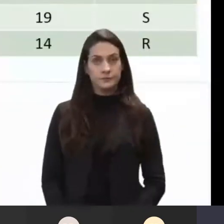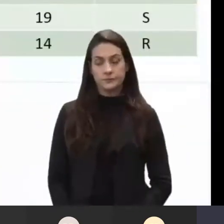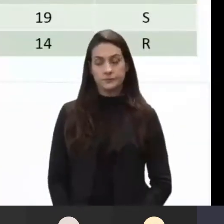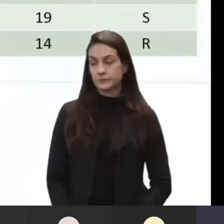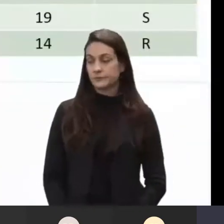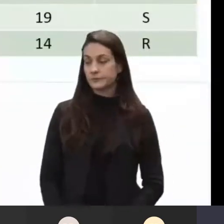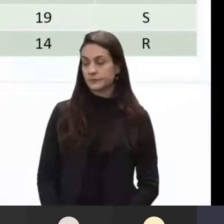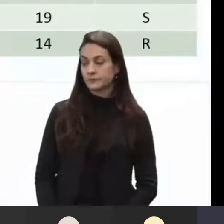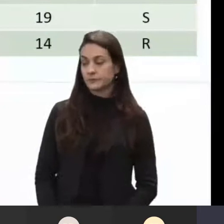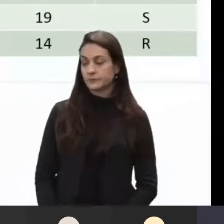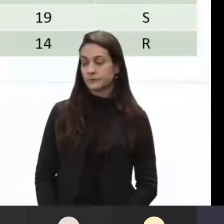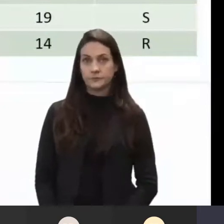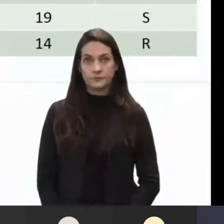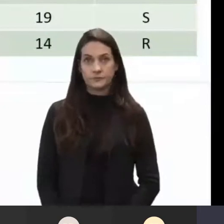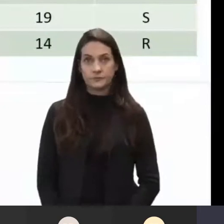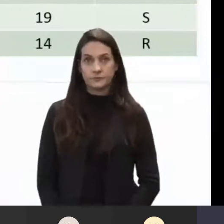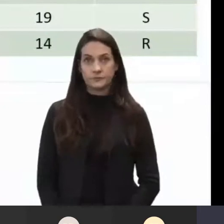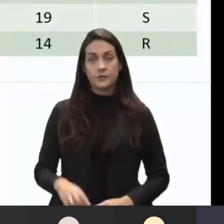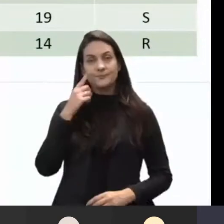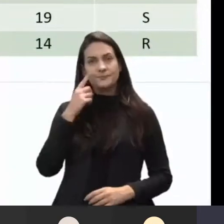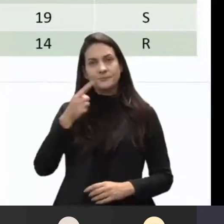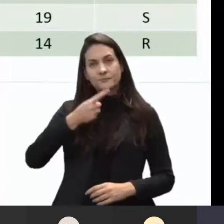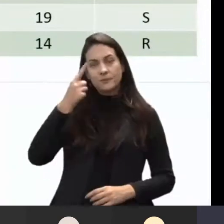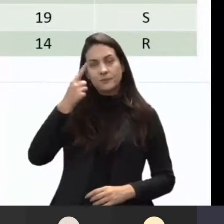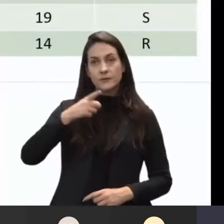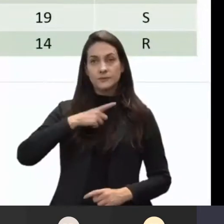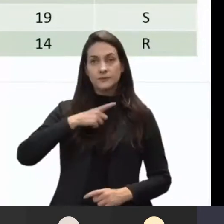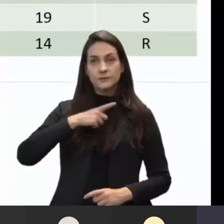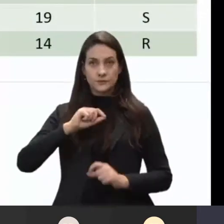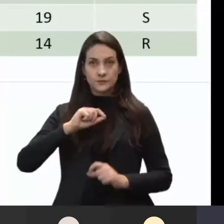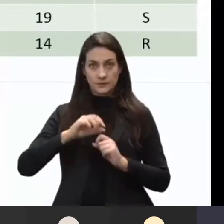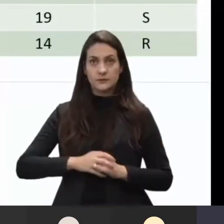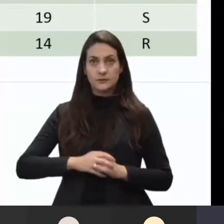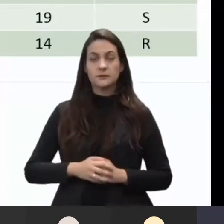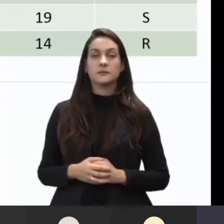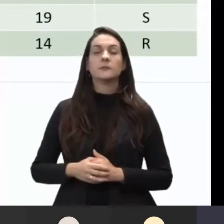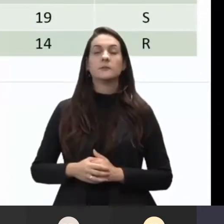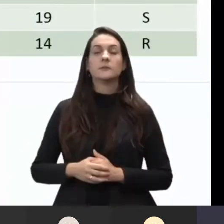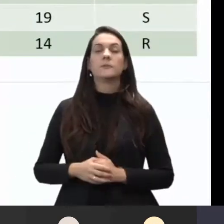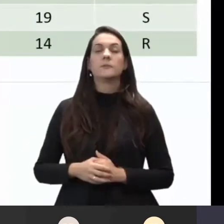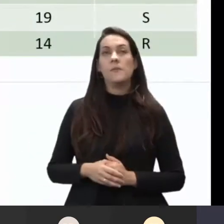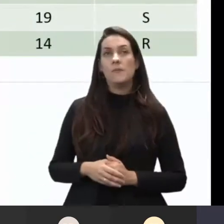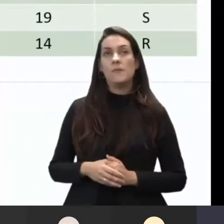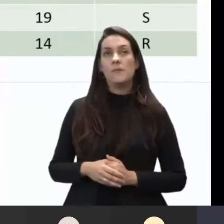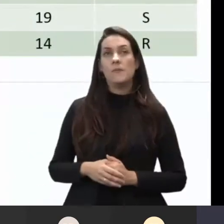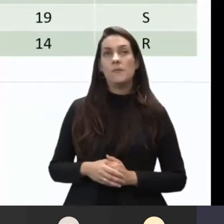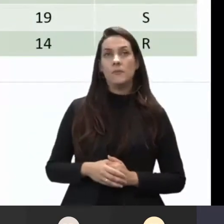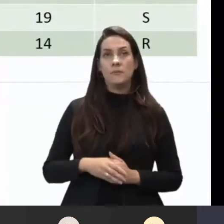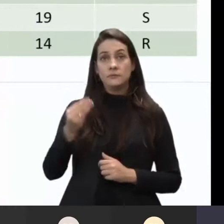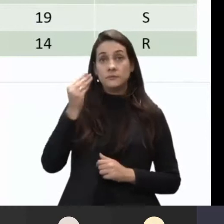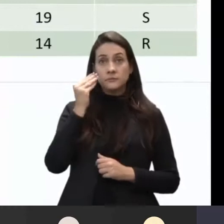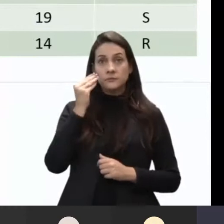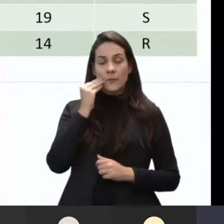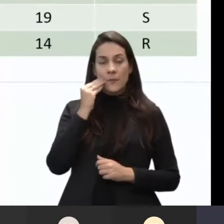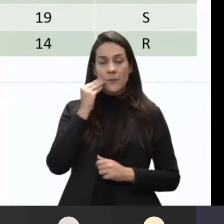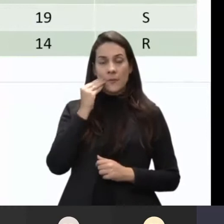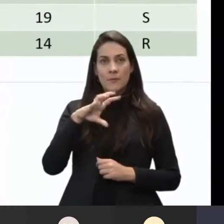procedimento 1, você teve ali a ação, né? Você quer testar a ação